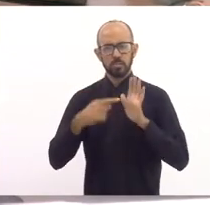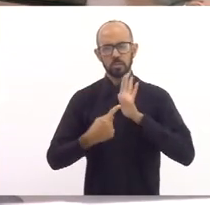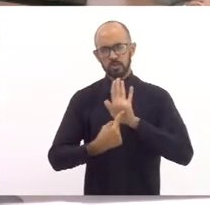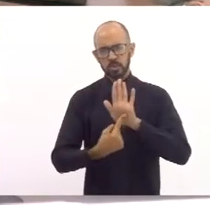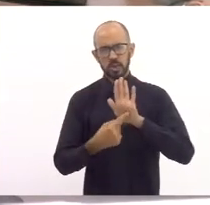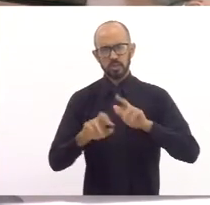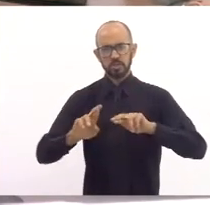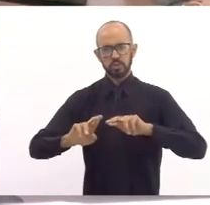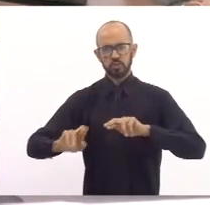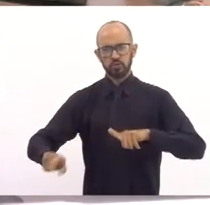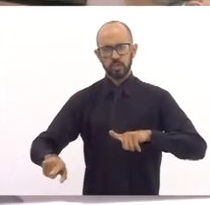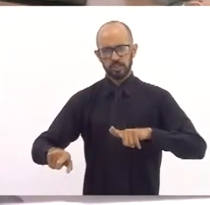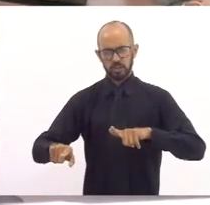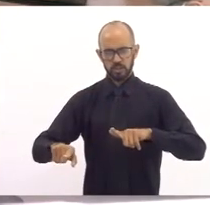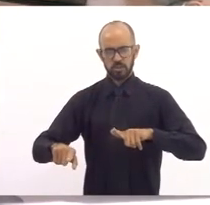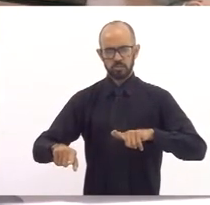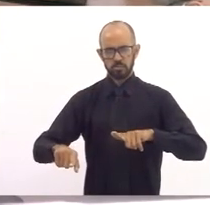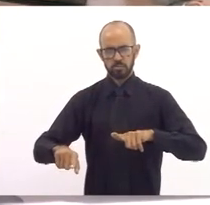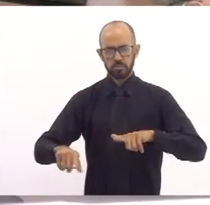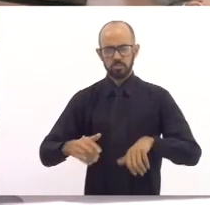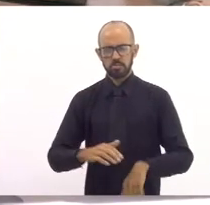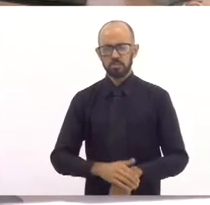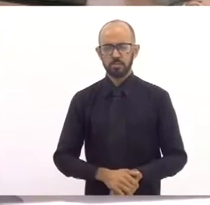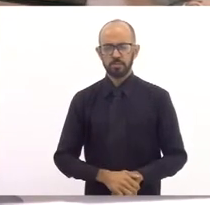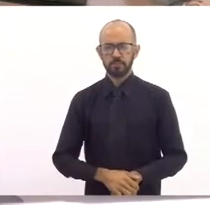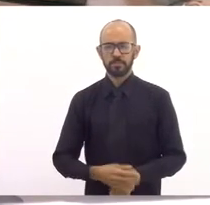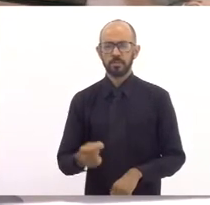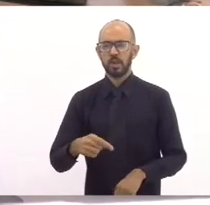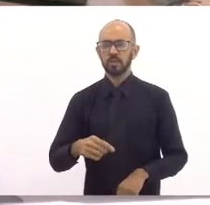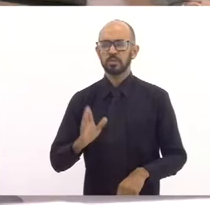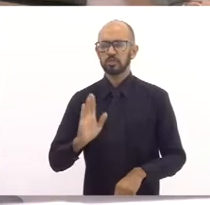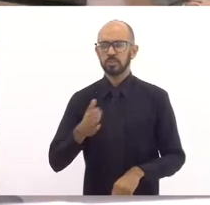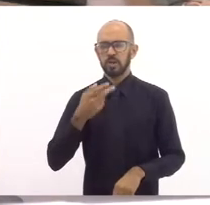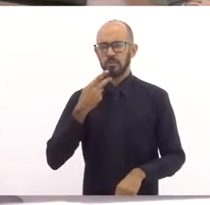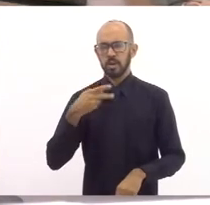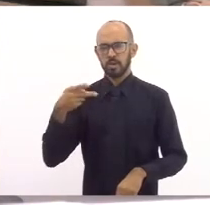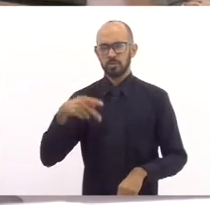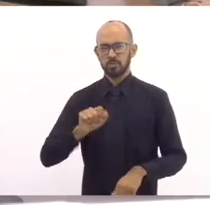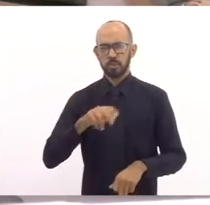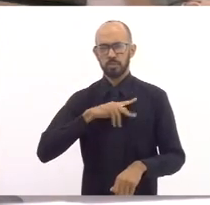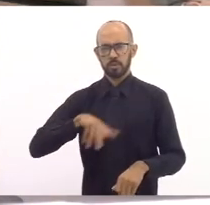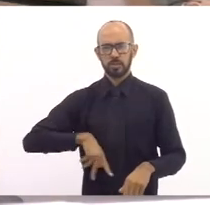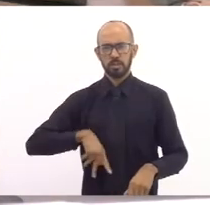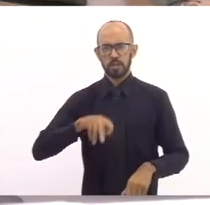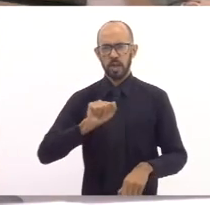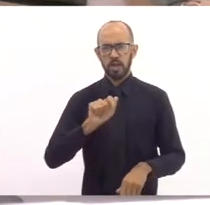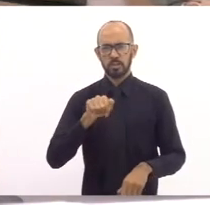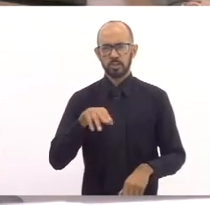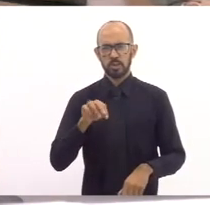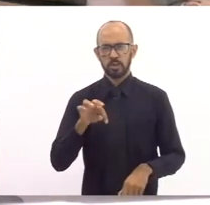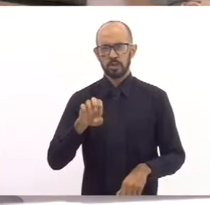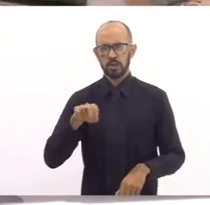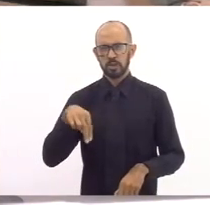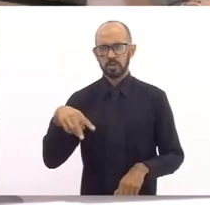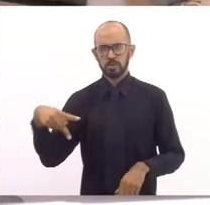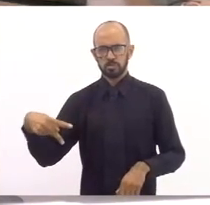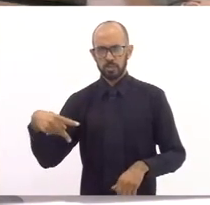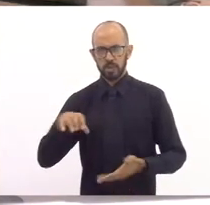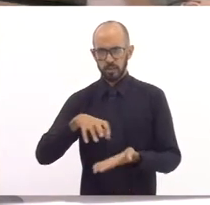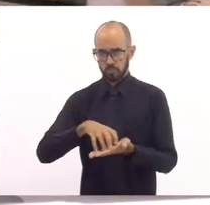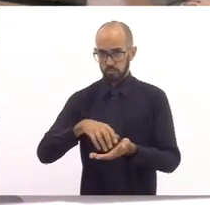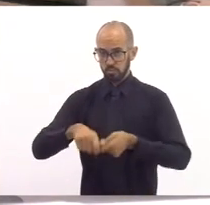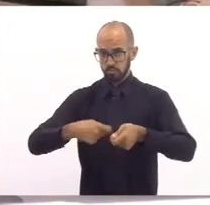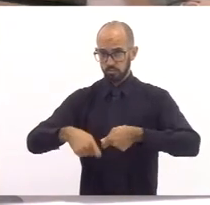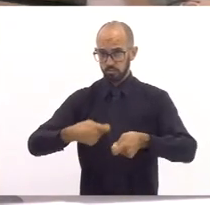entre indicativos, né? Esse foi um ponto, conforme foi dito, inclusive, pelo presidente da Getransp, que gera a dúvida